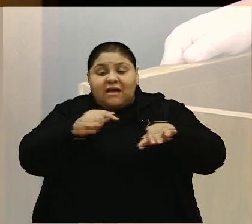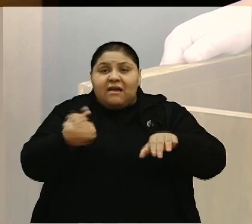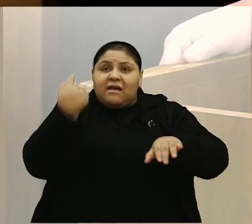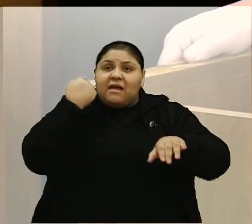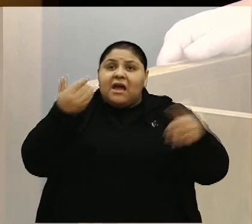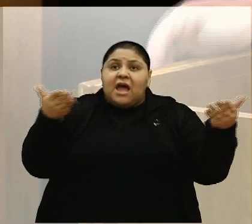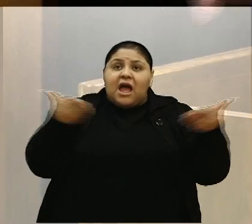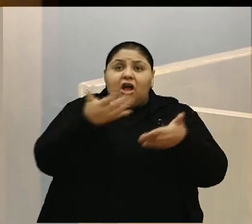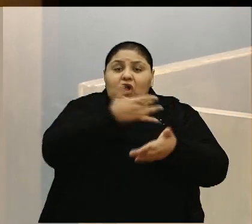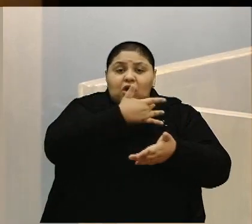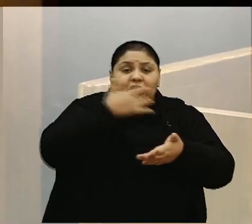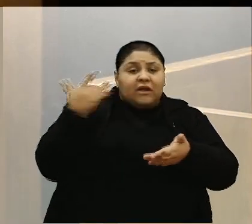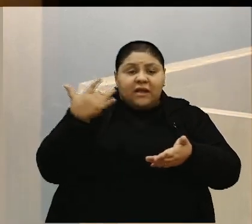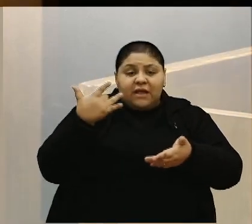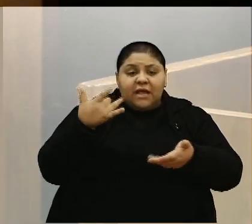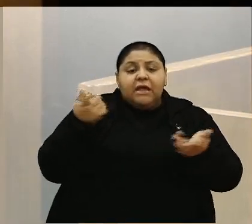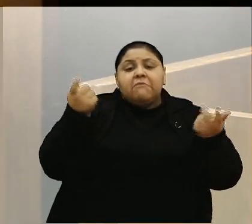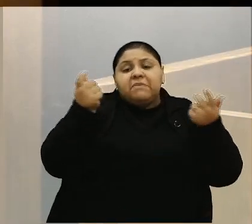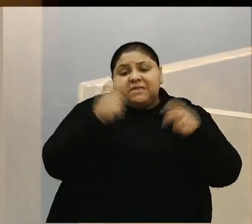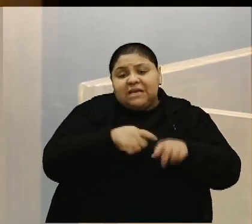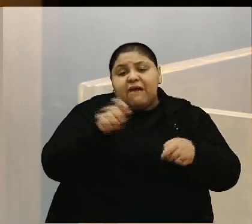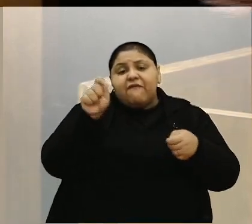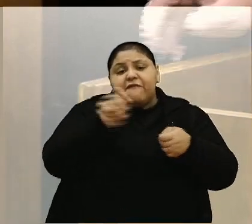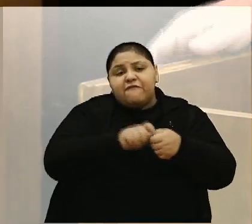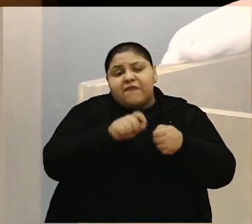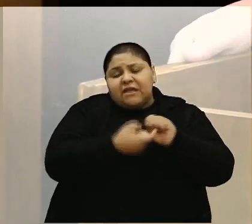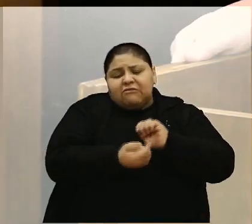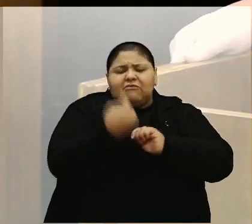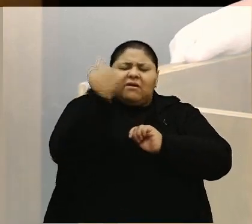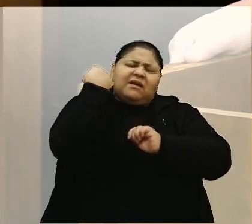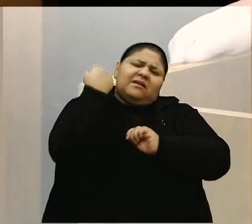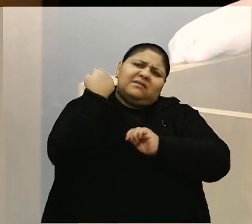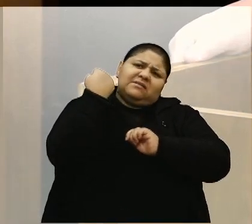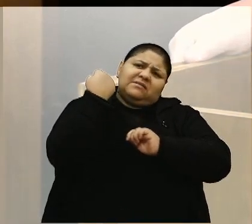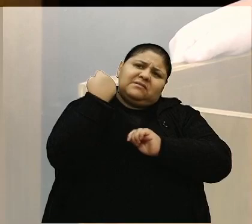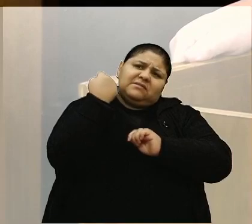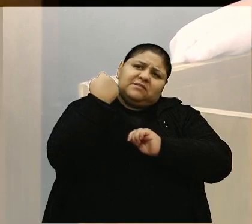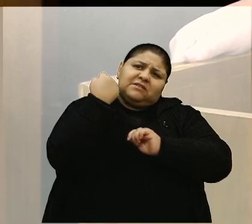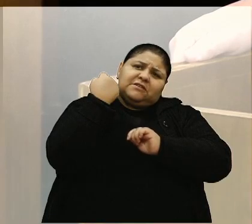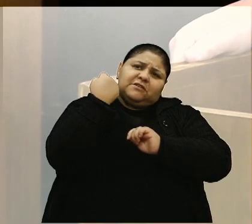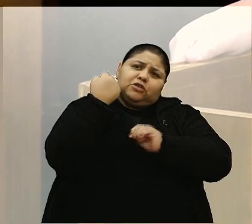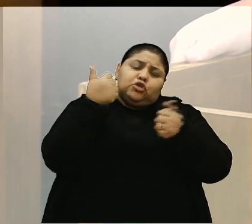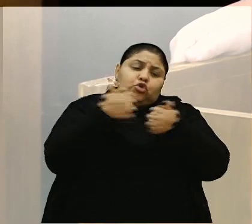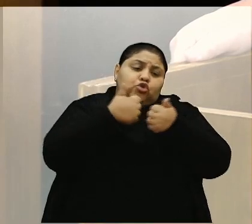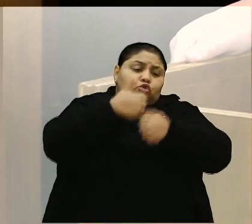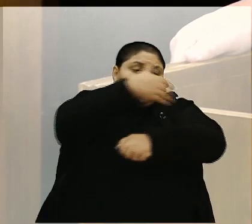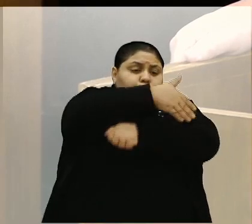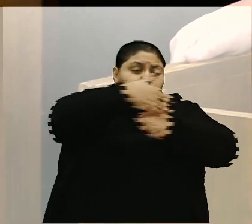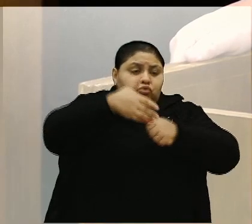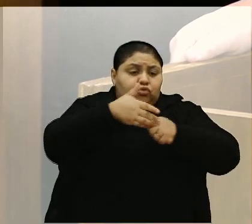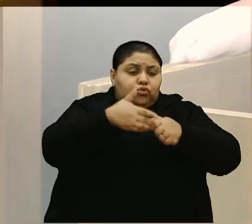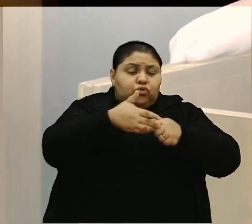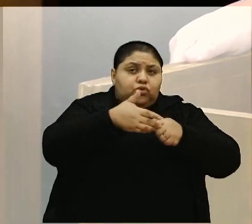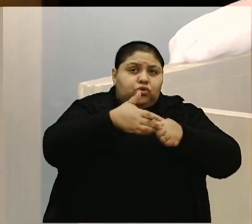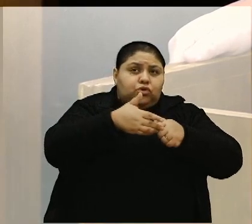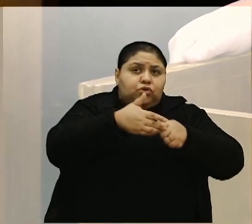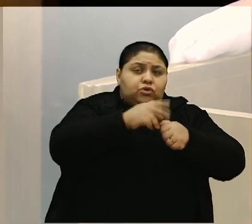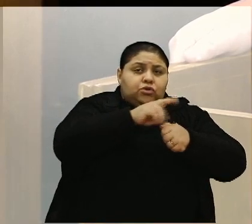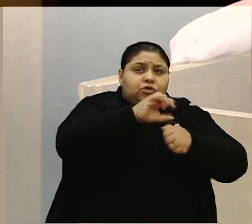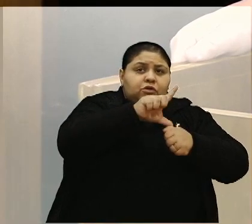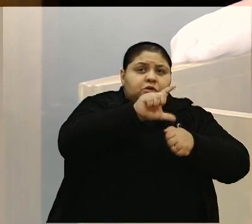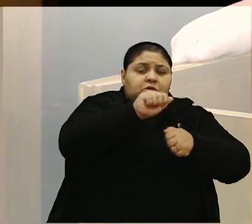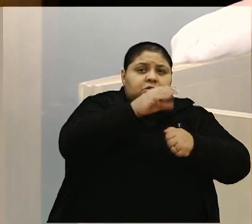fácil dizer que deveriam ter feito quando fizeram o asfaltamento lá que ligava Vila